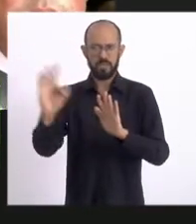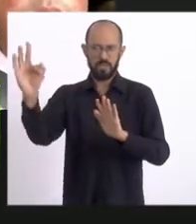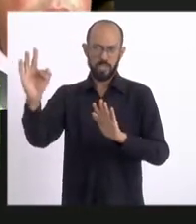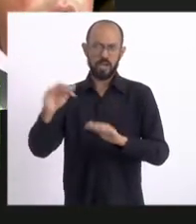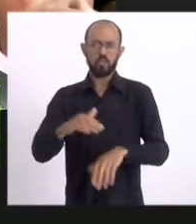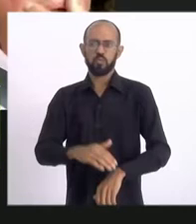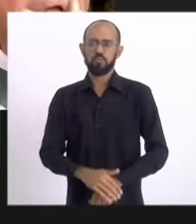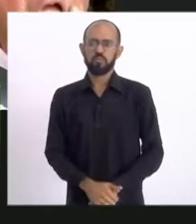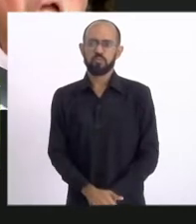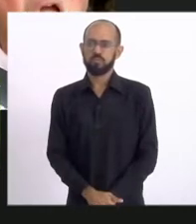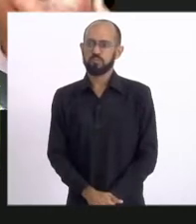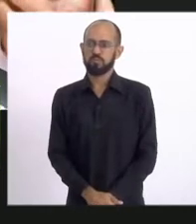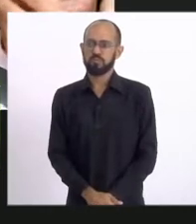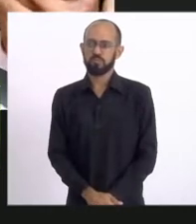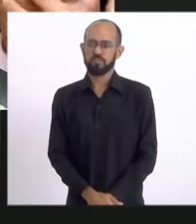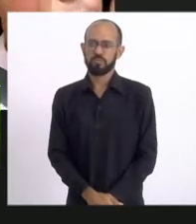federal.